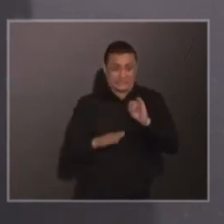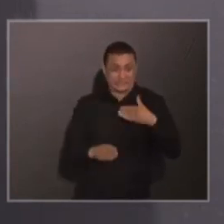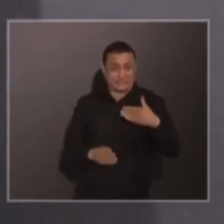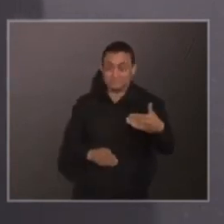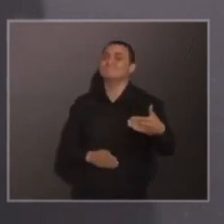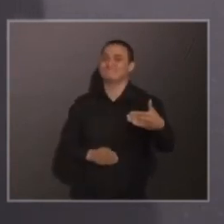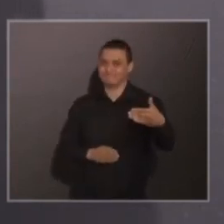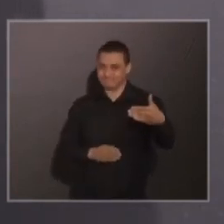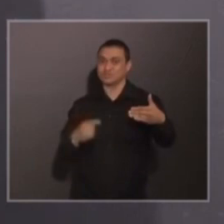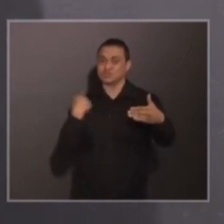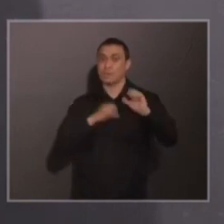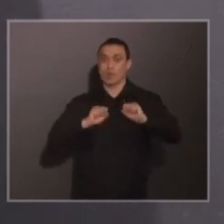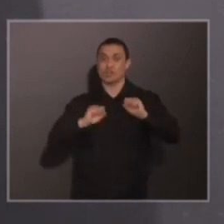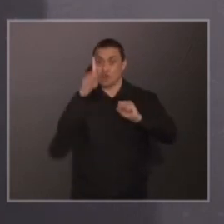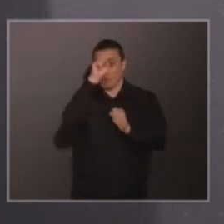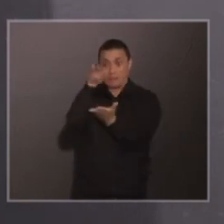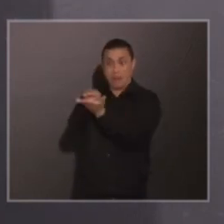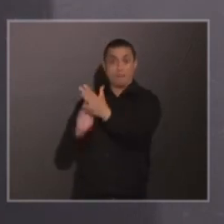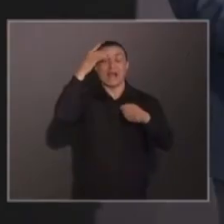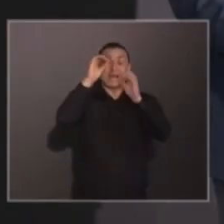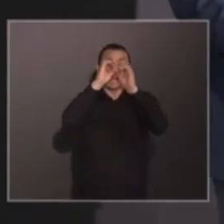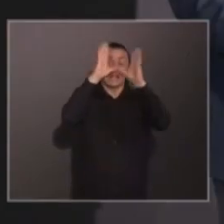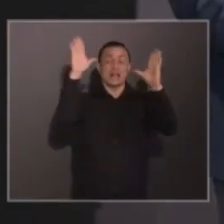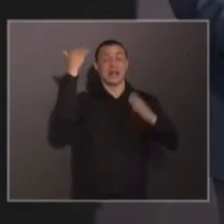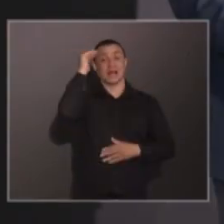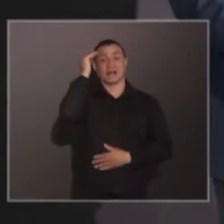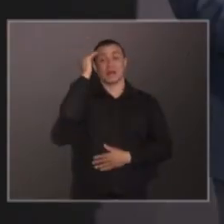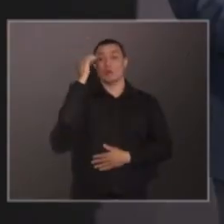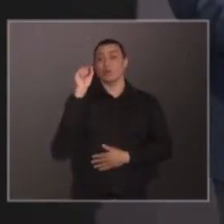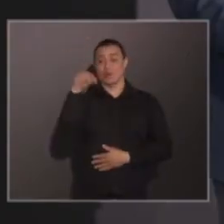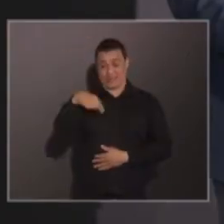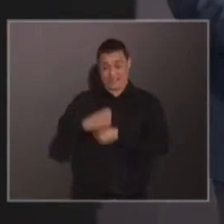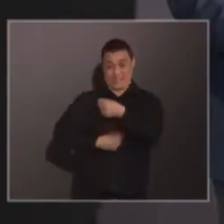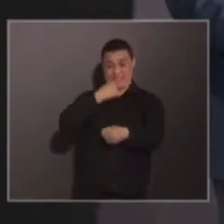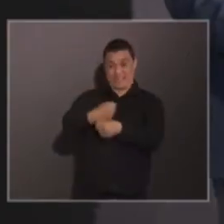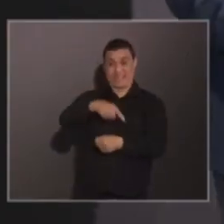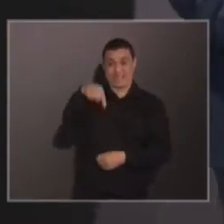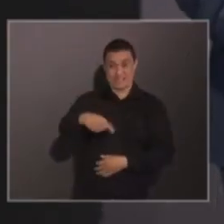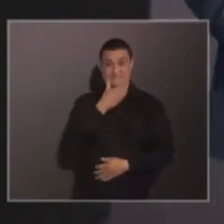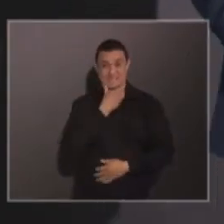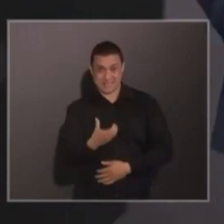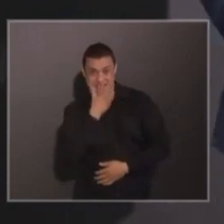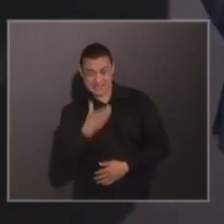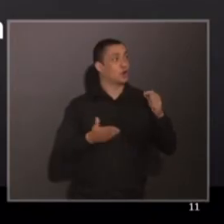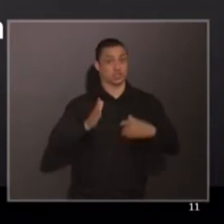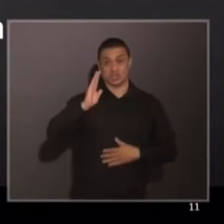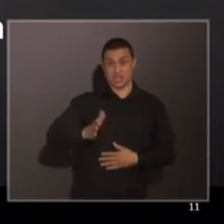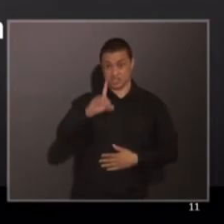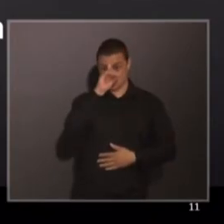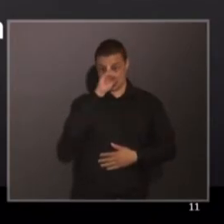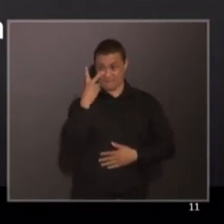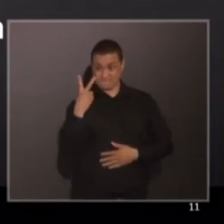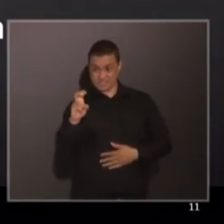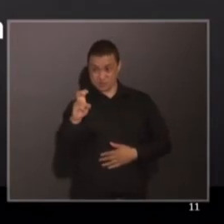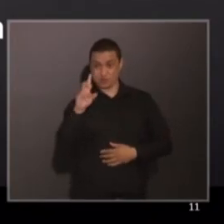começar enfrentar colapsos no atendimento ao governo de São Paulo endureceu as restrições durante as festas de final de